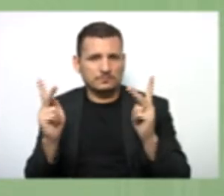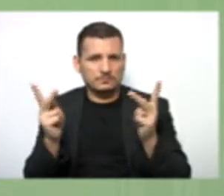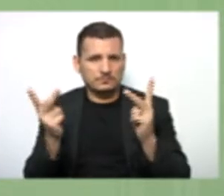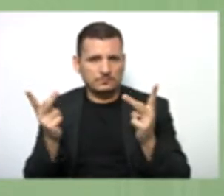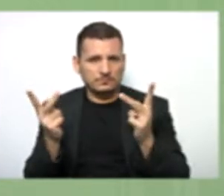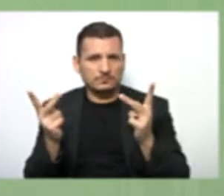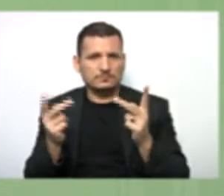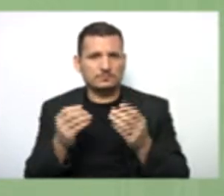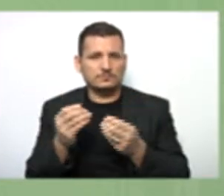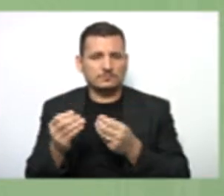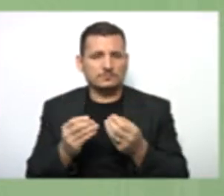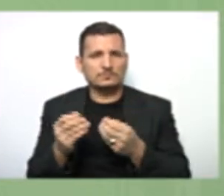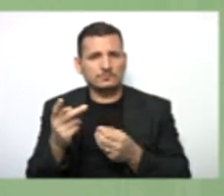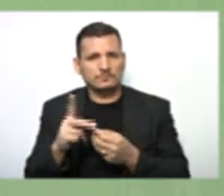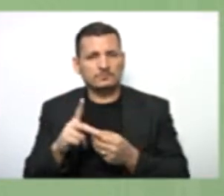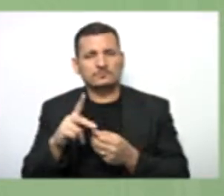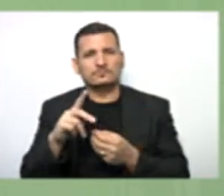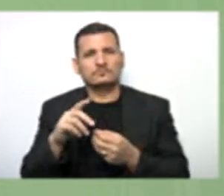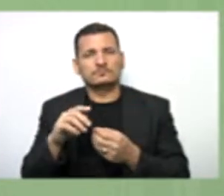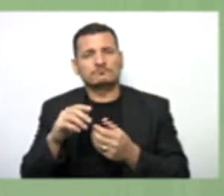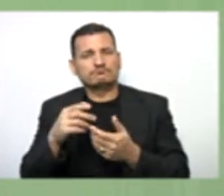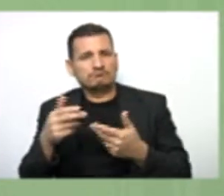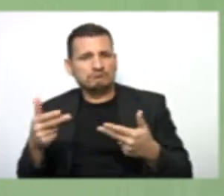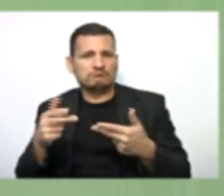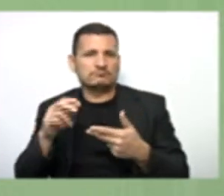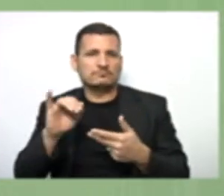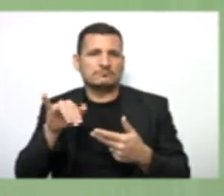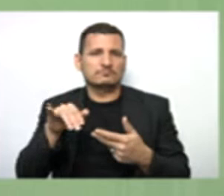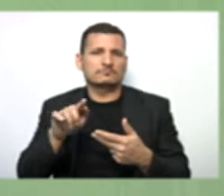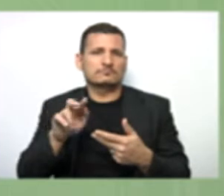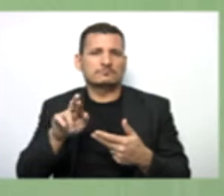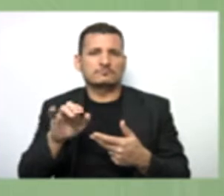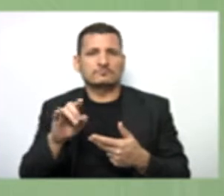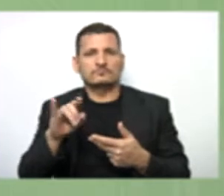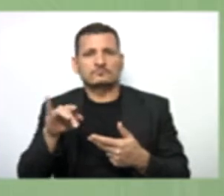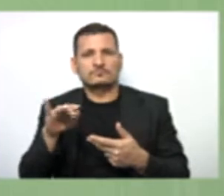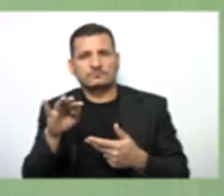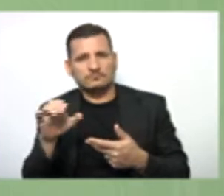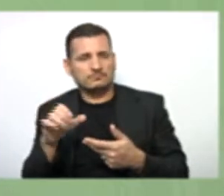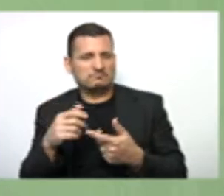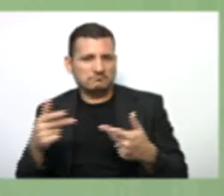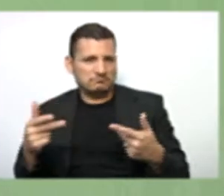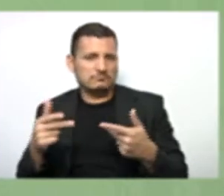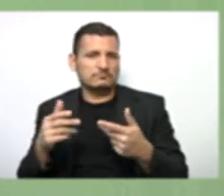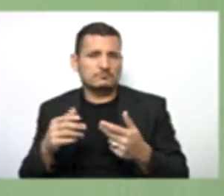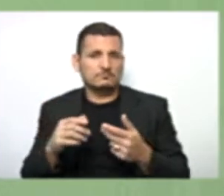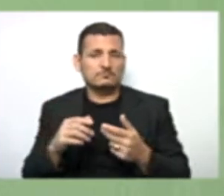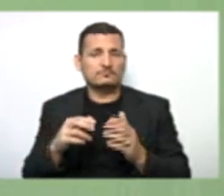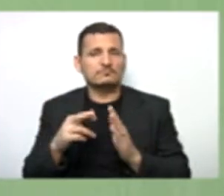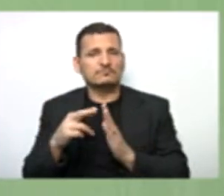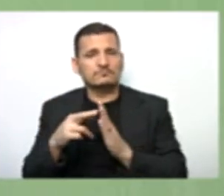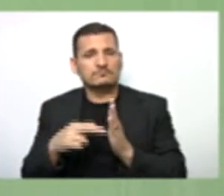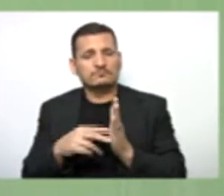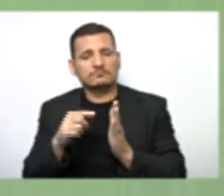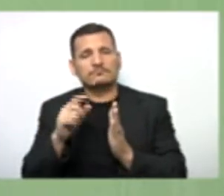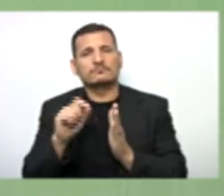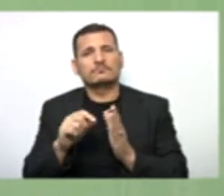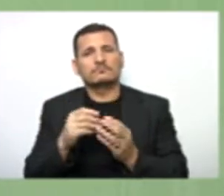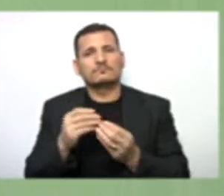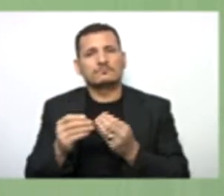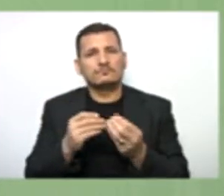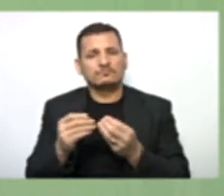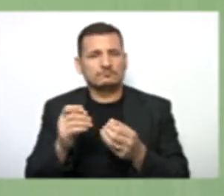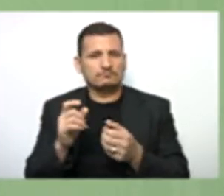seus ingredientes, ok? E as instruções são as formas de se fazer uso